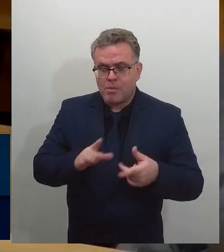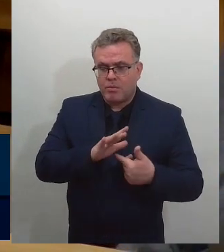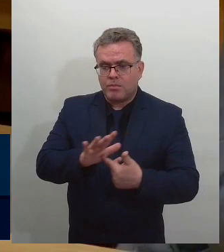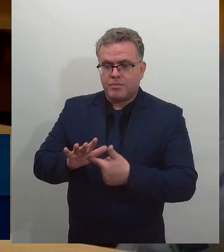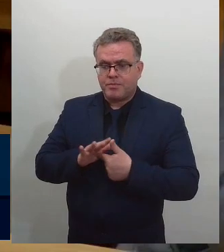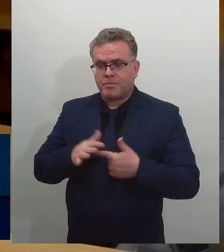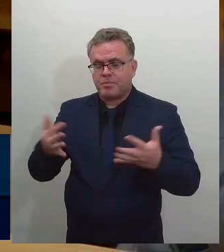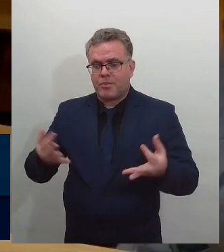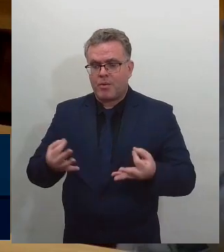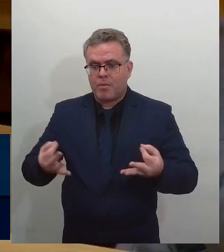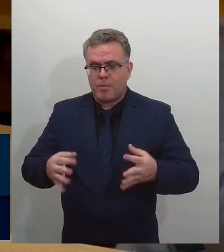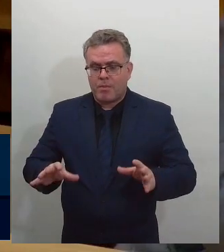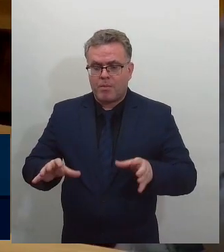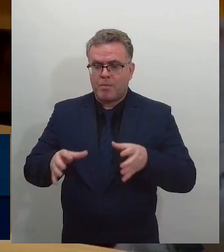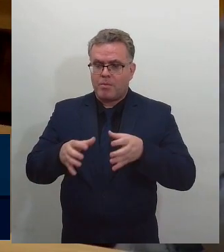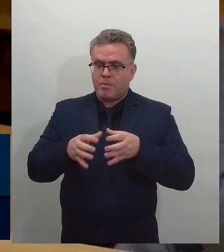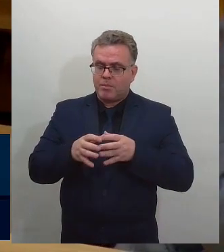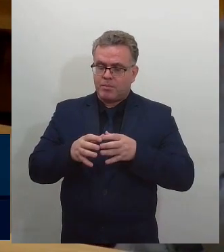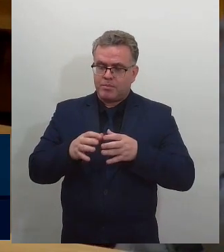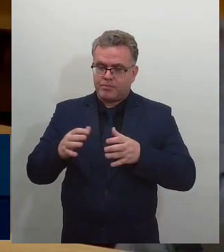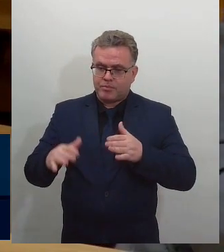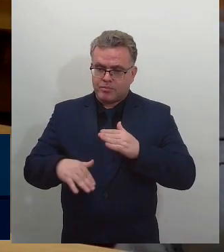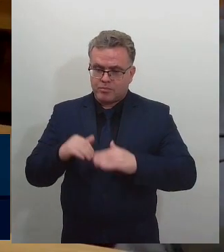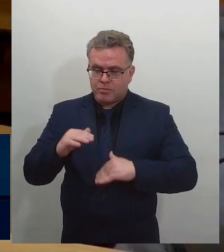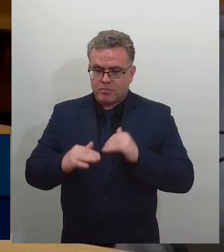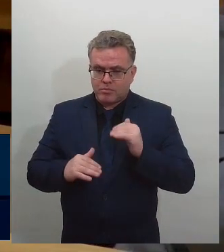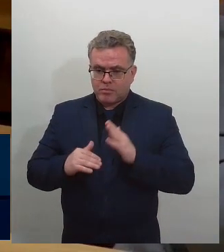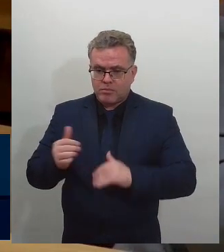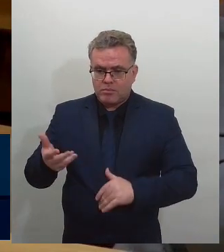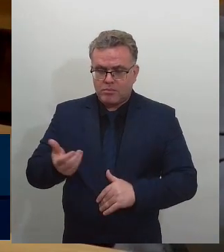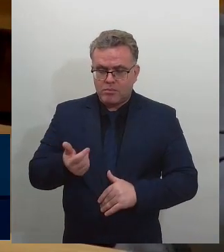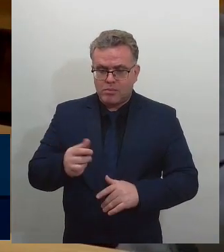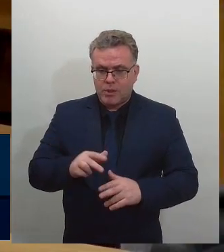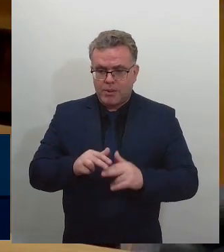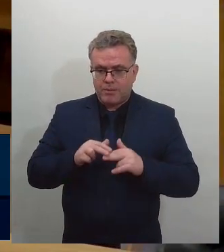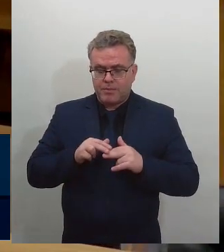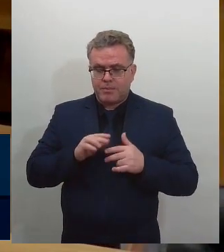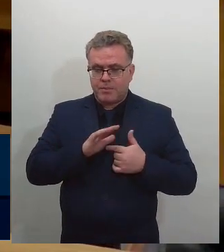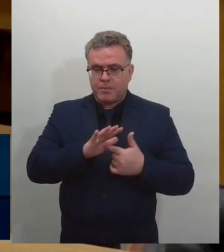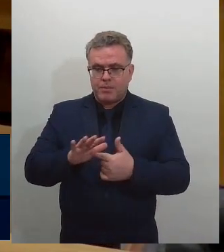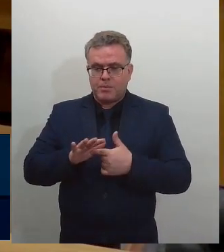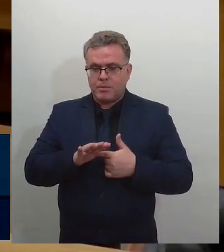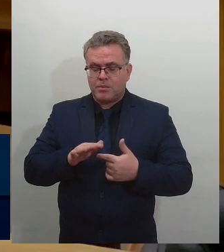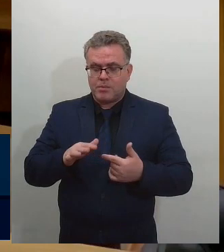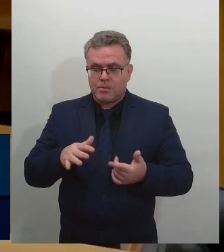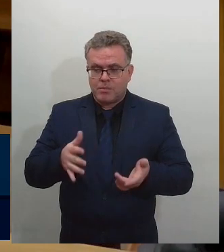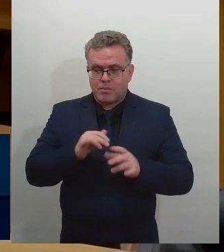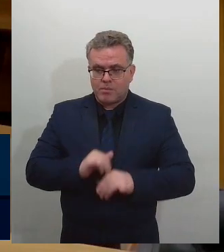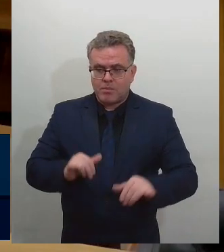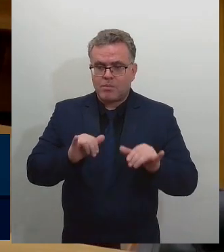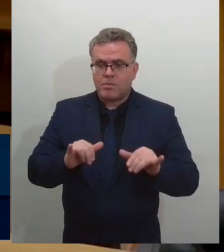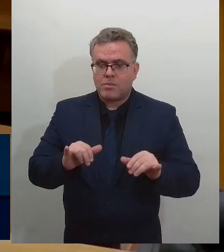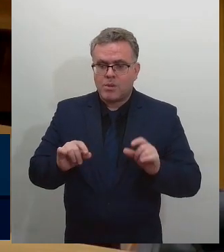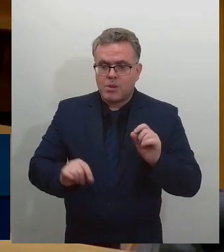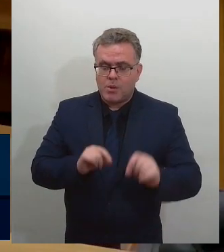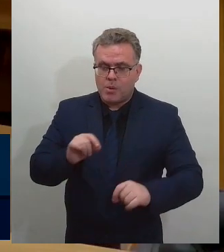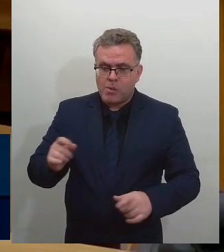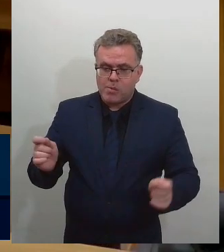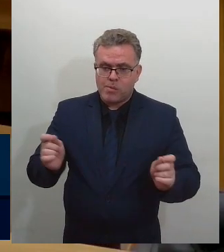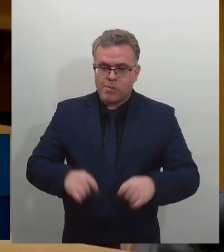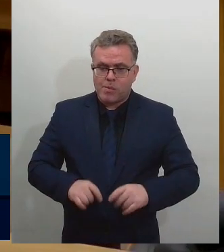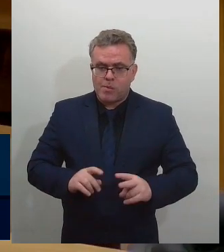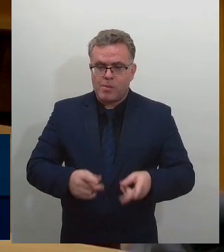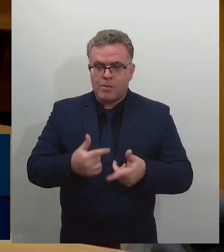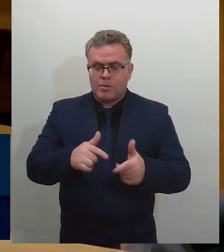própria unidade especializada. A Polícia Civil informa ainda que, conforme a direção de AGV, não houve prejuízo ao atendimento